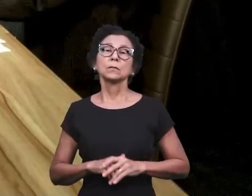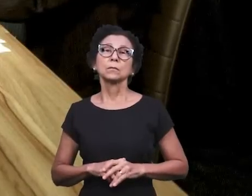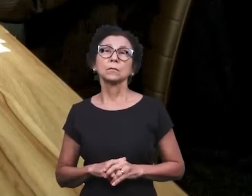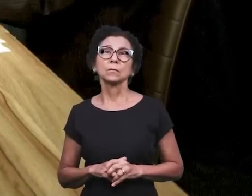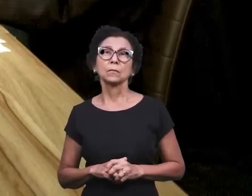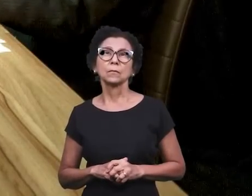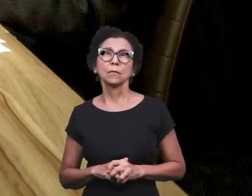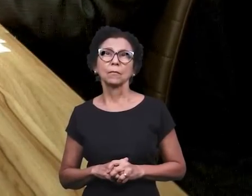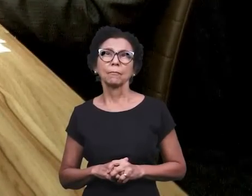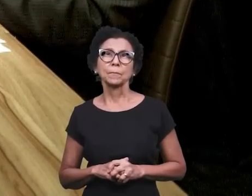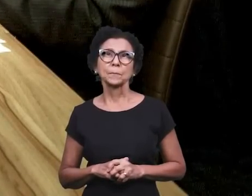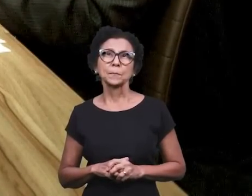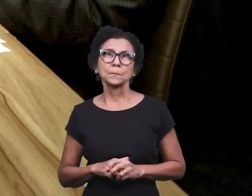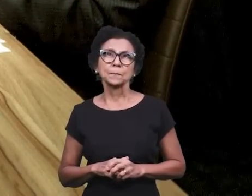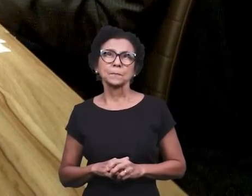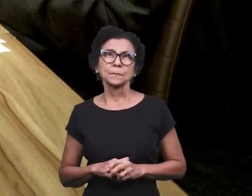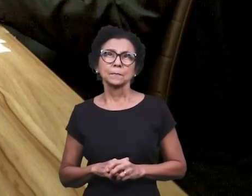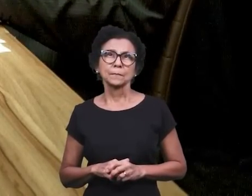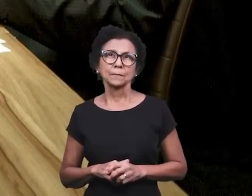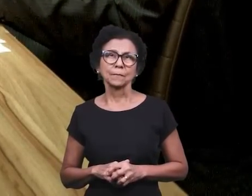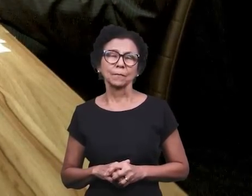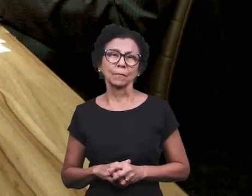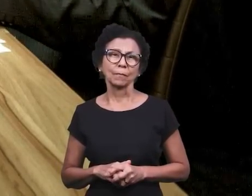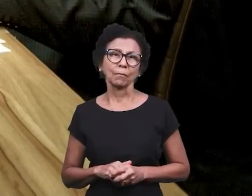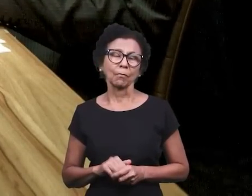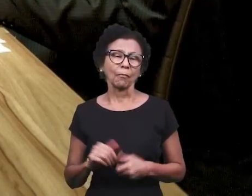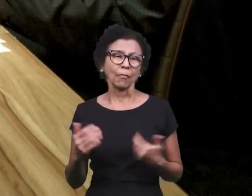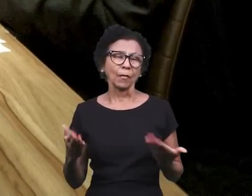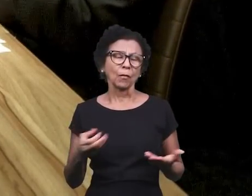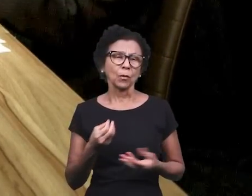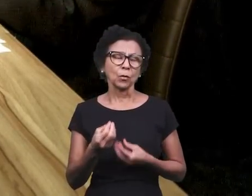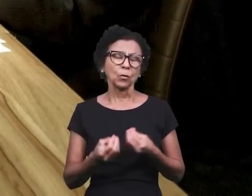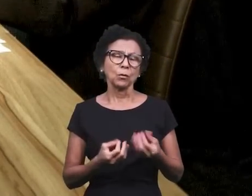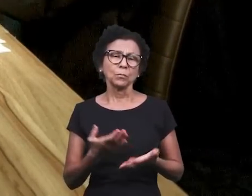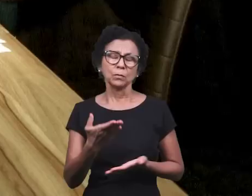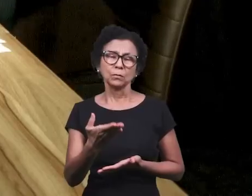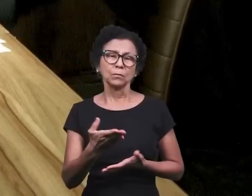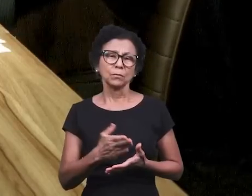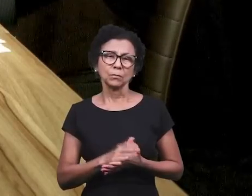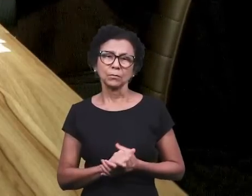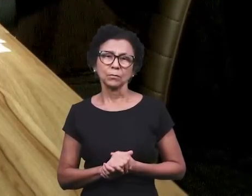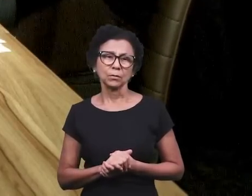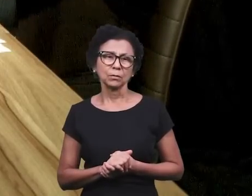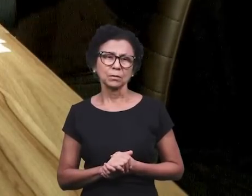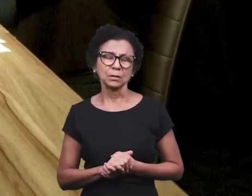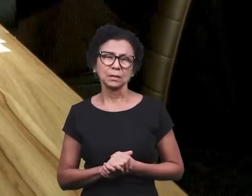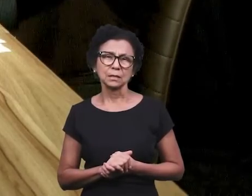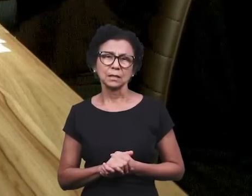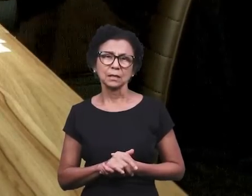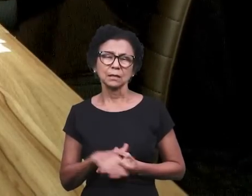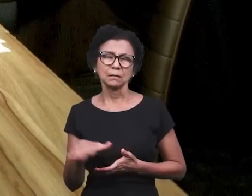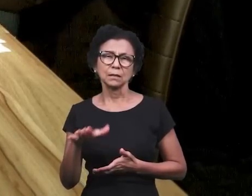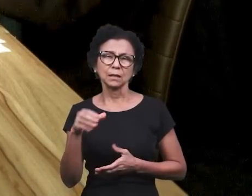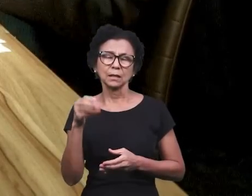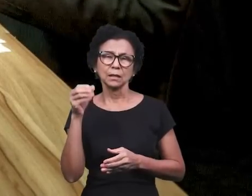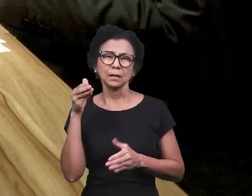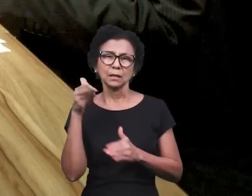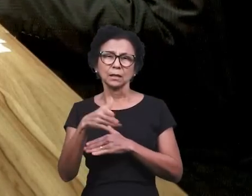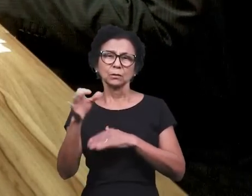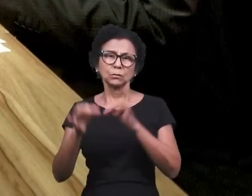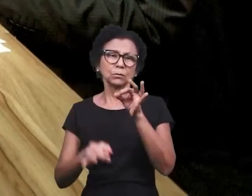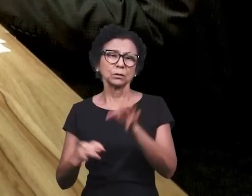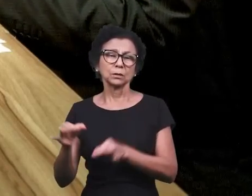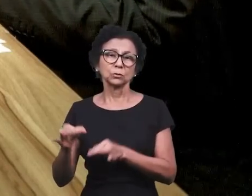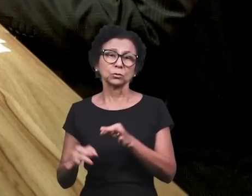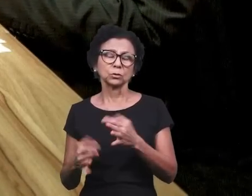olha, isso aqui que você está cometendo é uma insanidade, assim, É não faz sentido, você subjúdice. está subjúdice lá, precário, aqui você